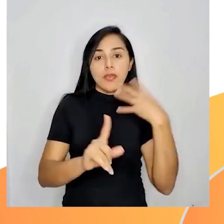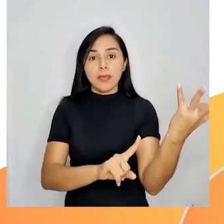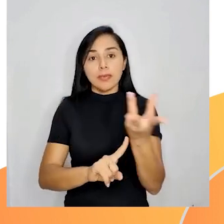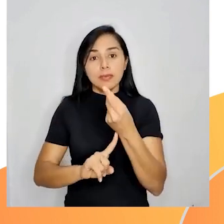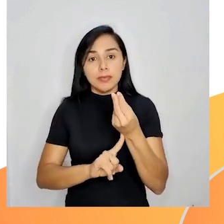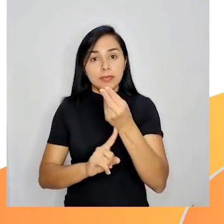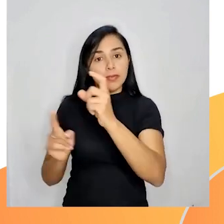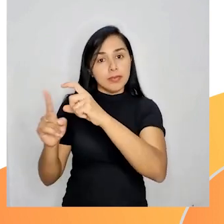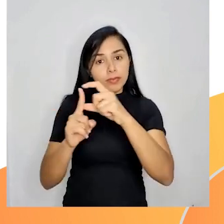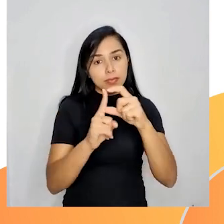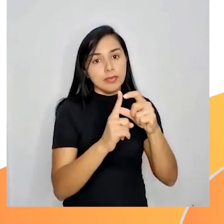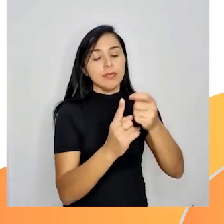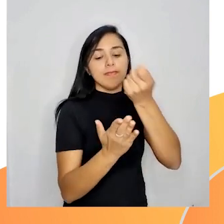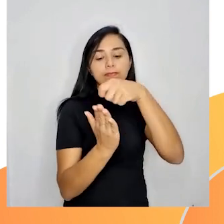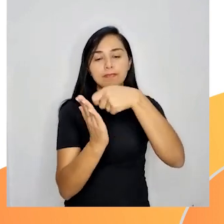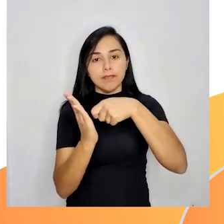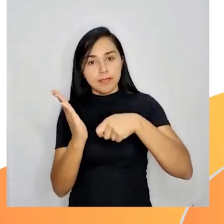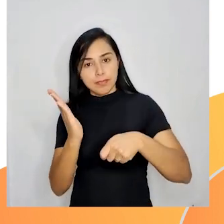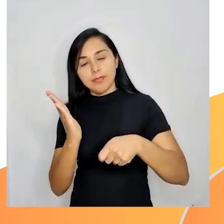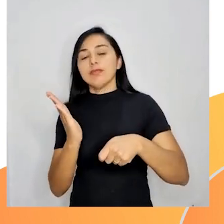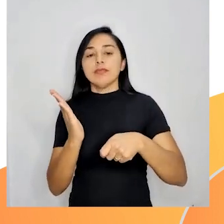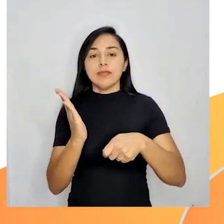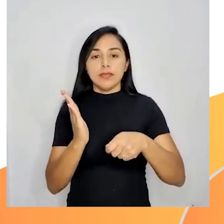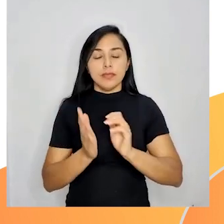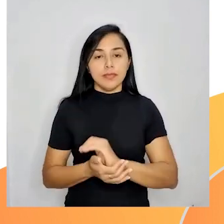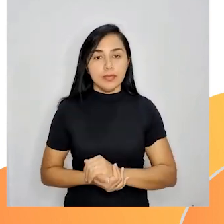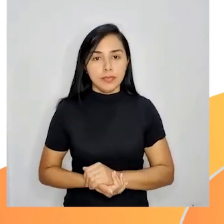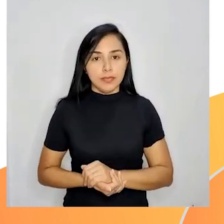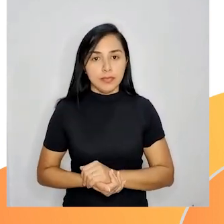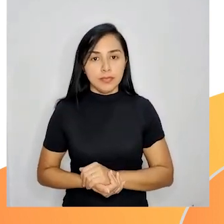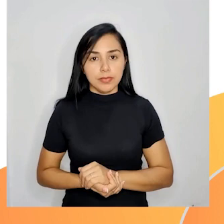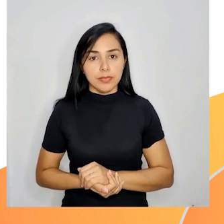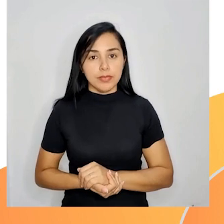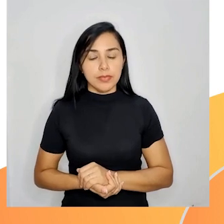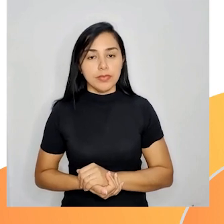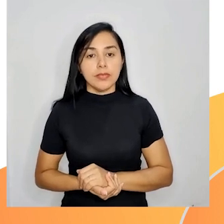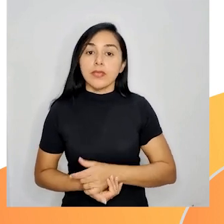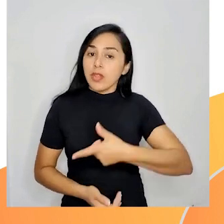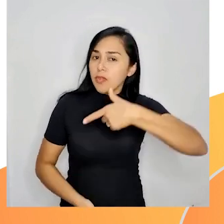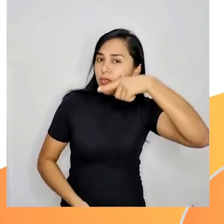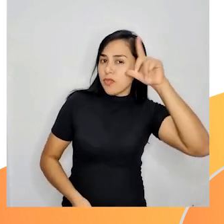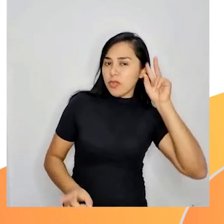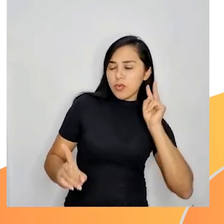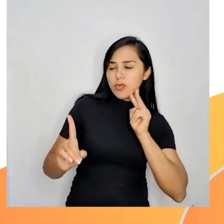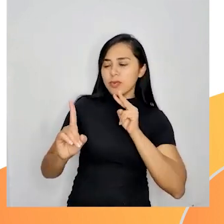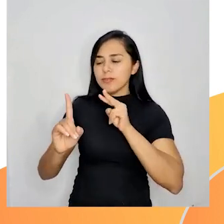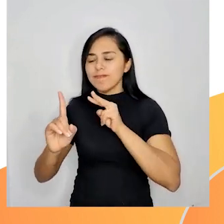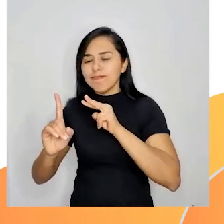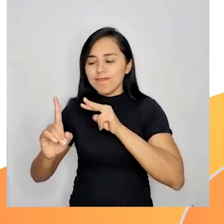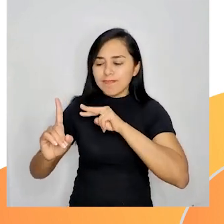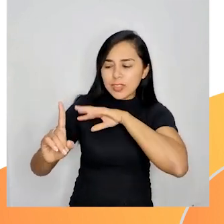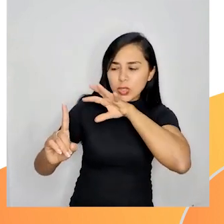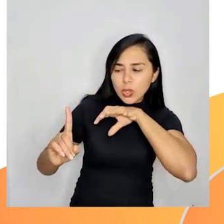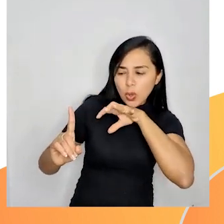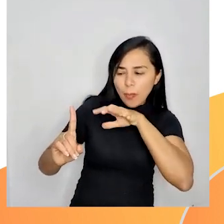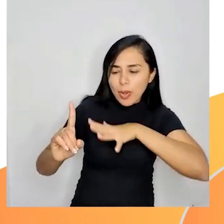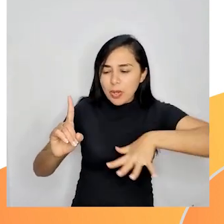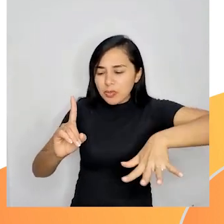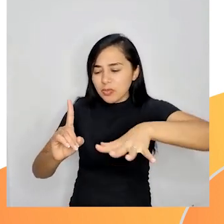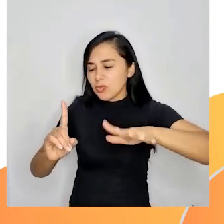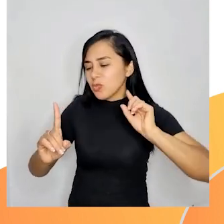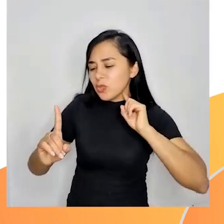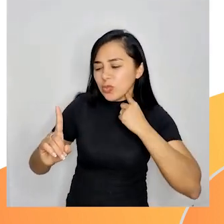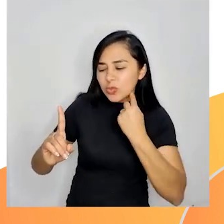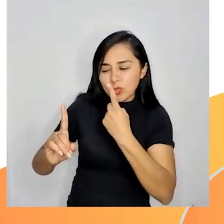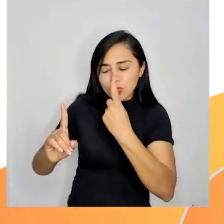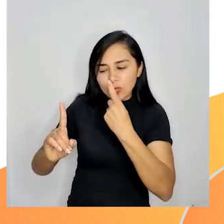aí o que nós temos de figuras de linguagem. Vi ontem um bicho na imundície de um pátio catando comida